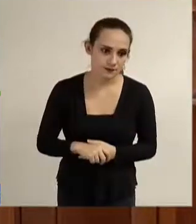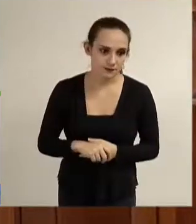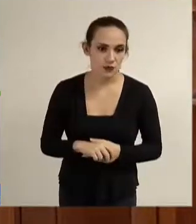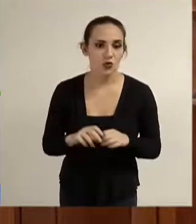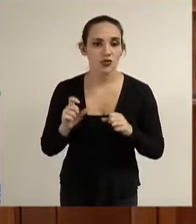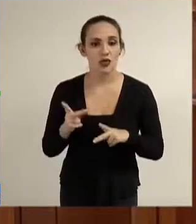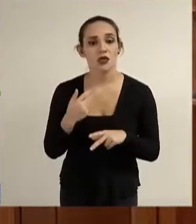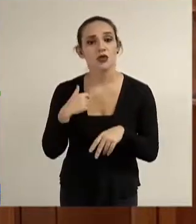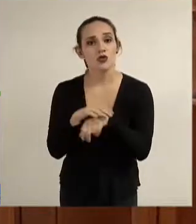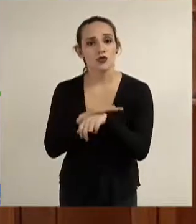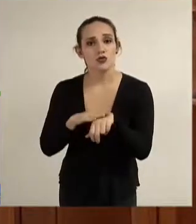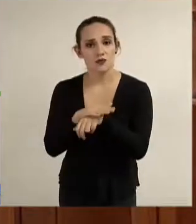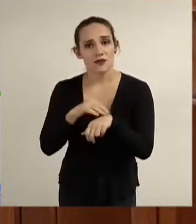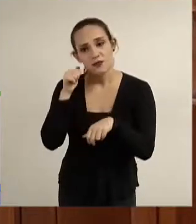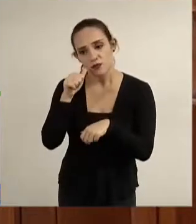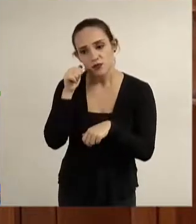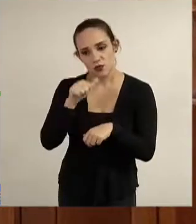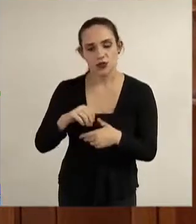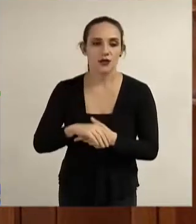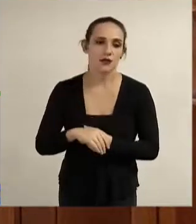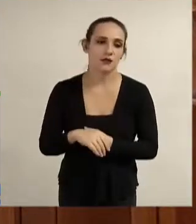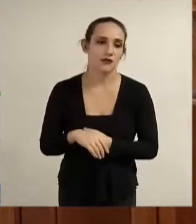senhora Irene, que é a